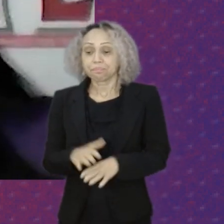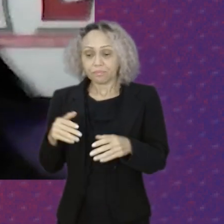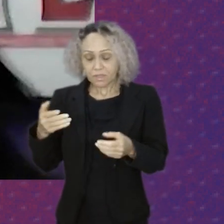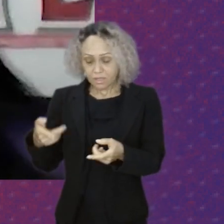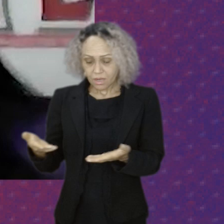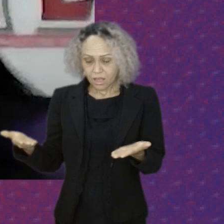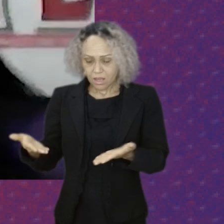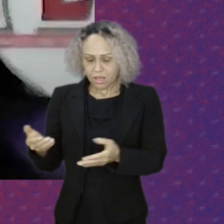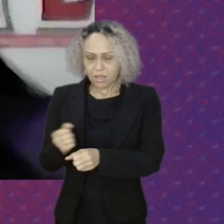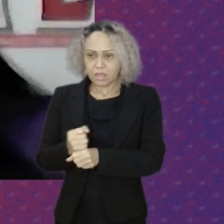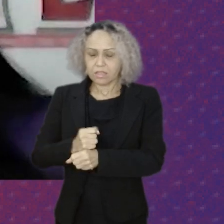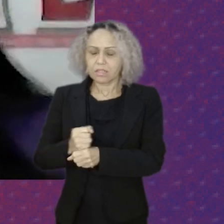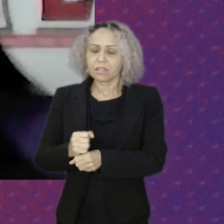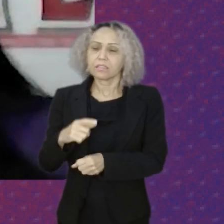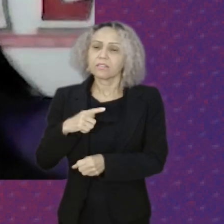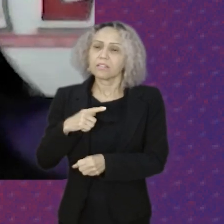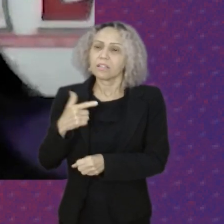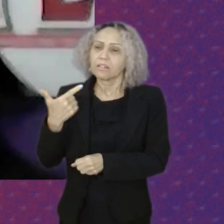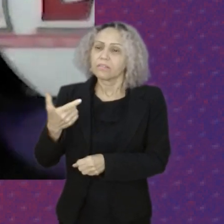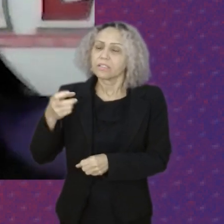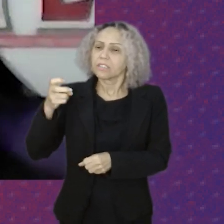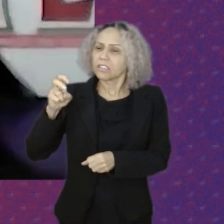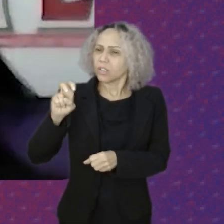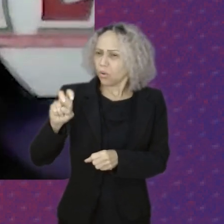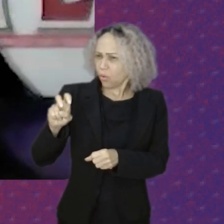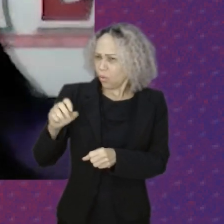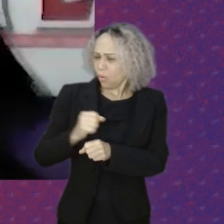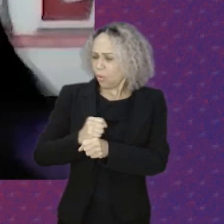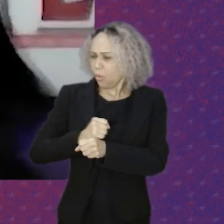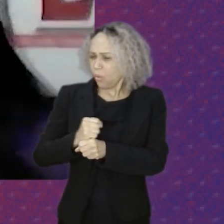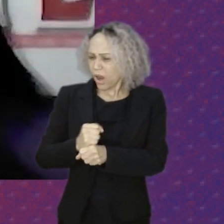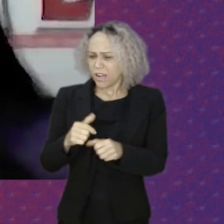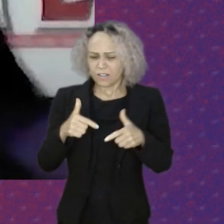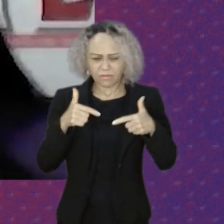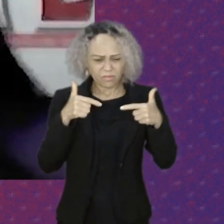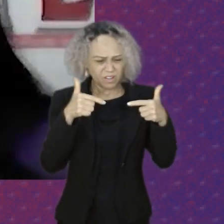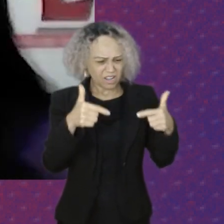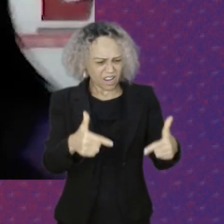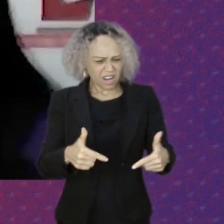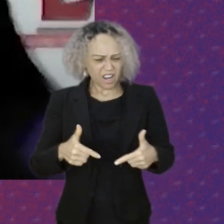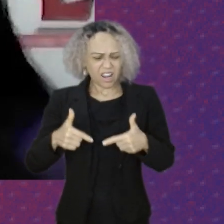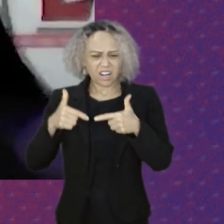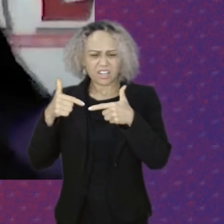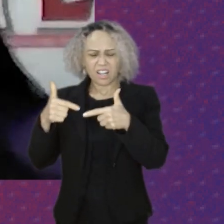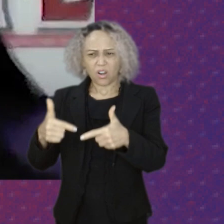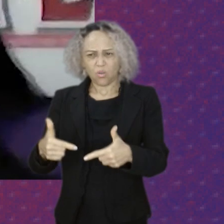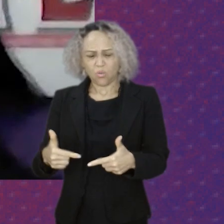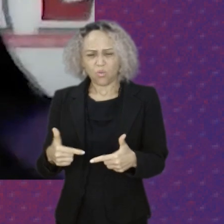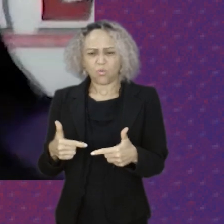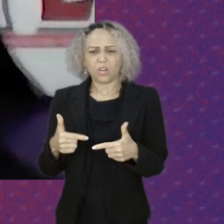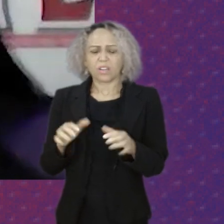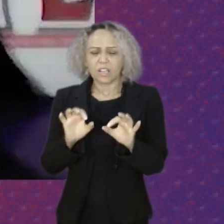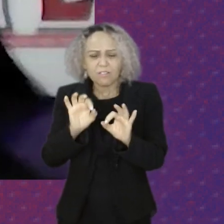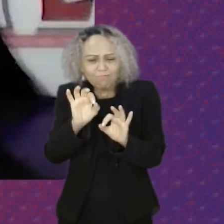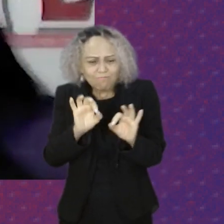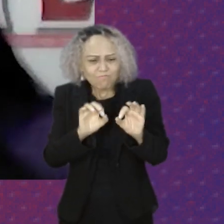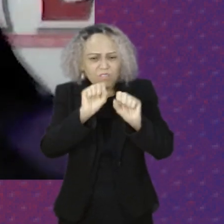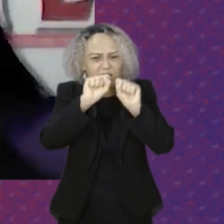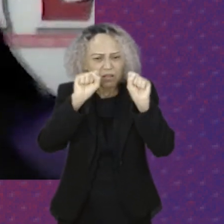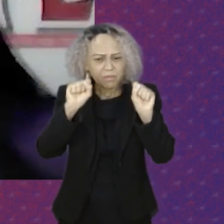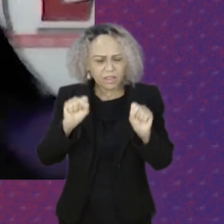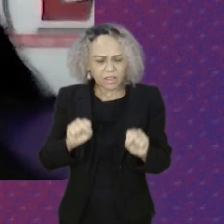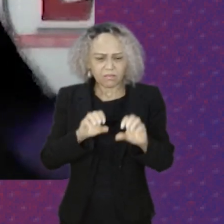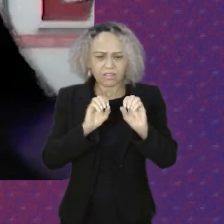do campo, nessa modalidade intensa, né, da luta, da sistematização, né, da educação do